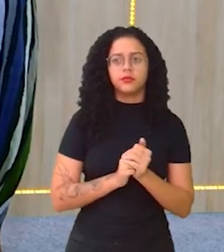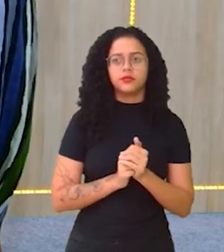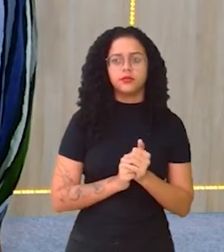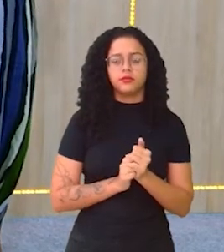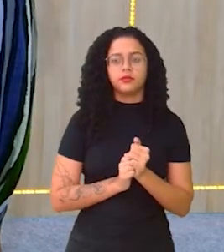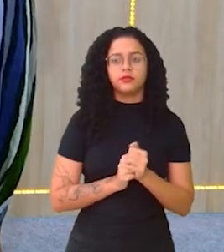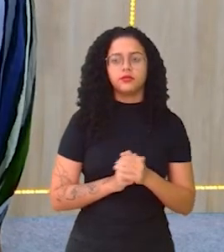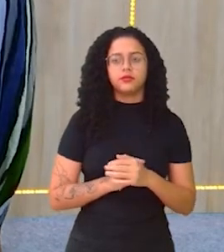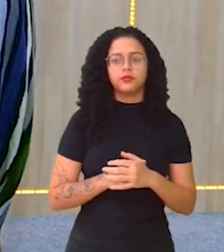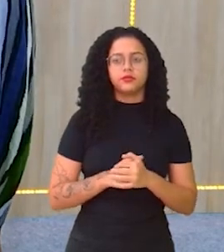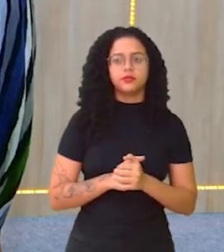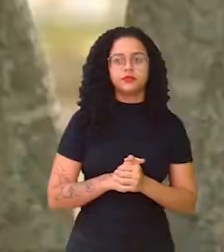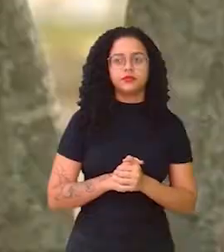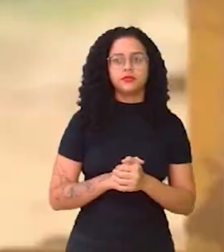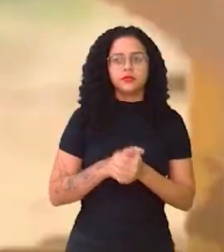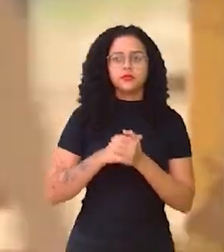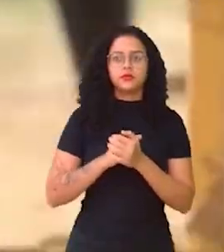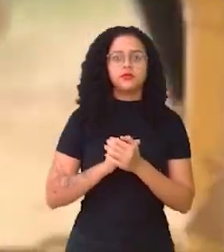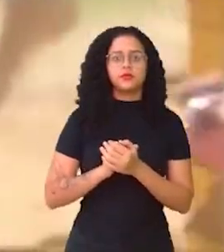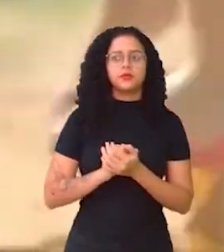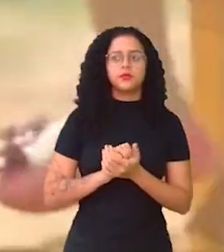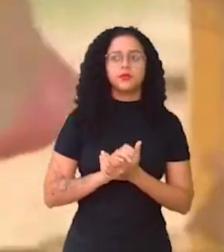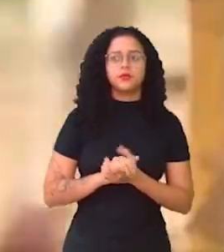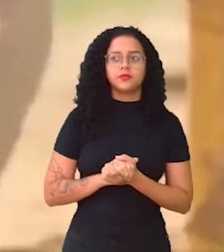seguir aqui, vejam, né, essa com essa essa... proposta.